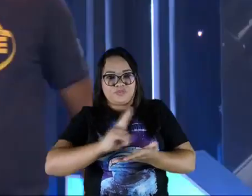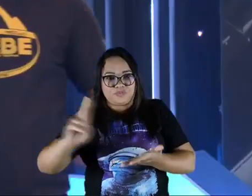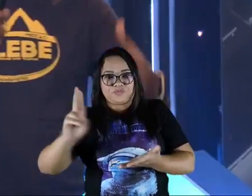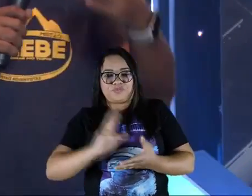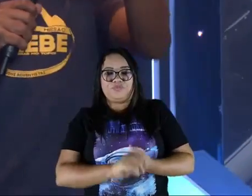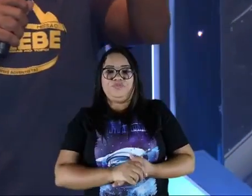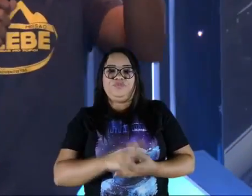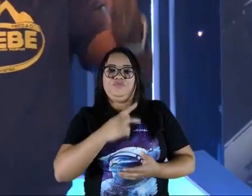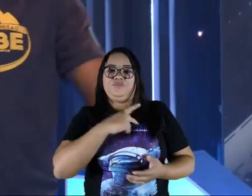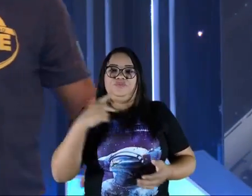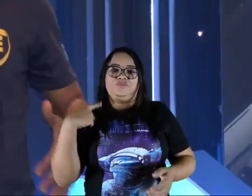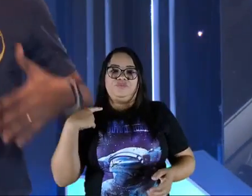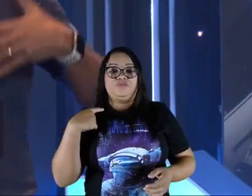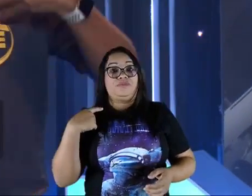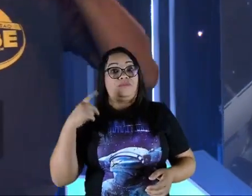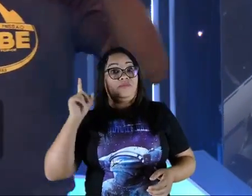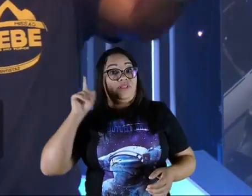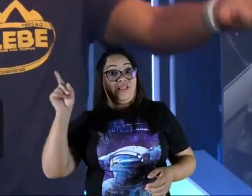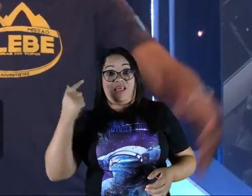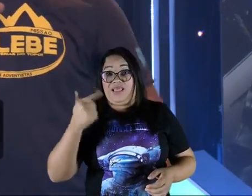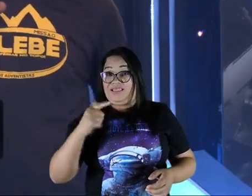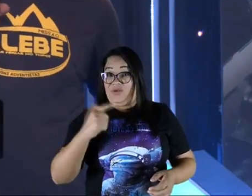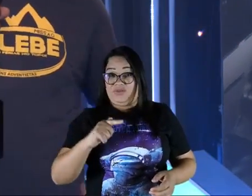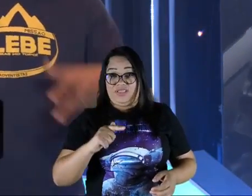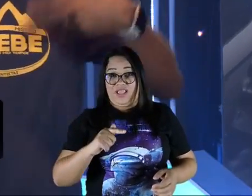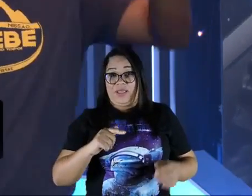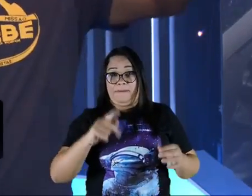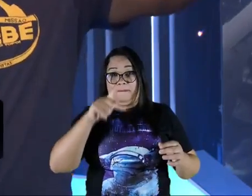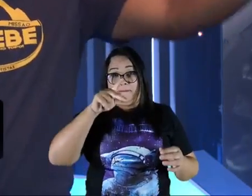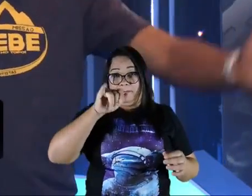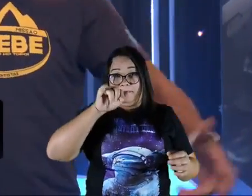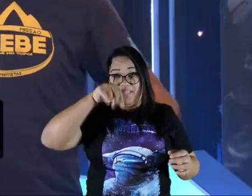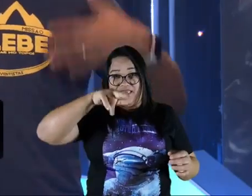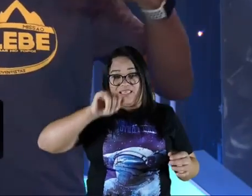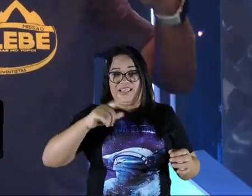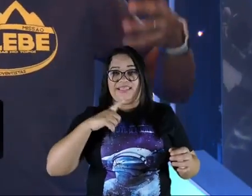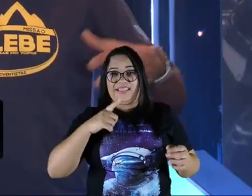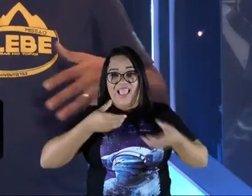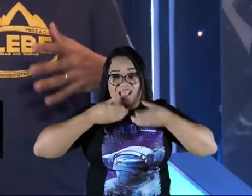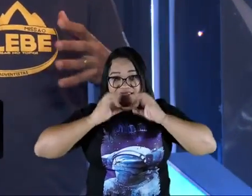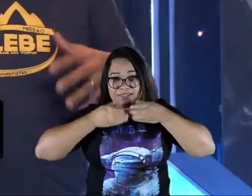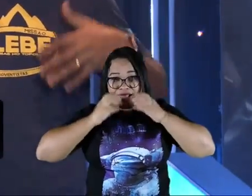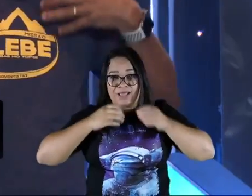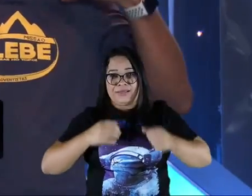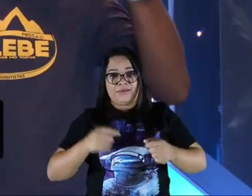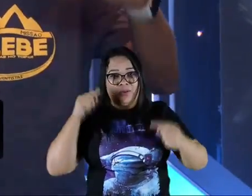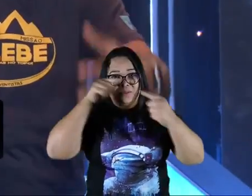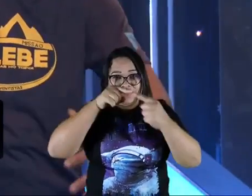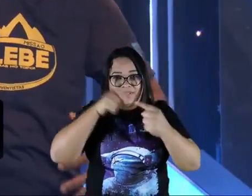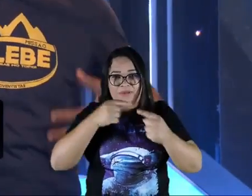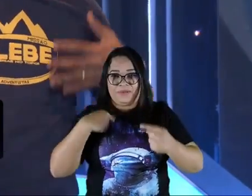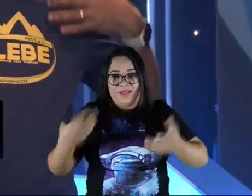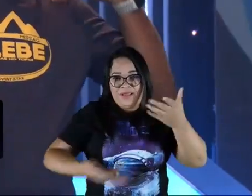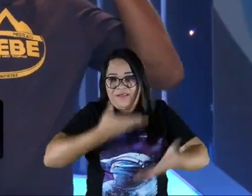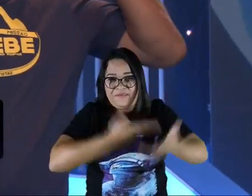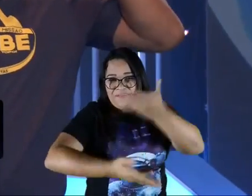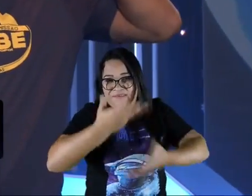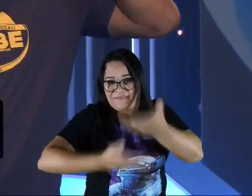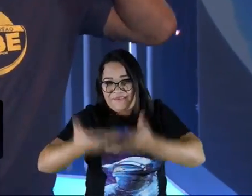diferença? Pastor Campitelli, lá não tem pé de pequi, lá não lá tem açaí. E açaí, meu amigo, tem tudo a ver porque